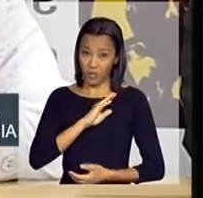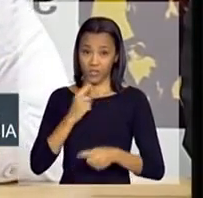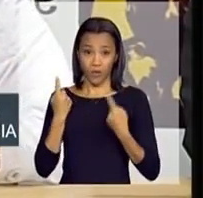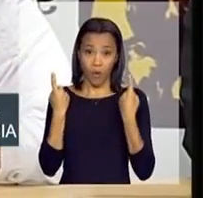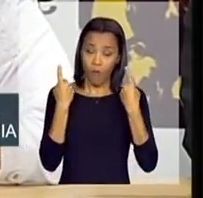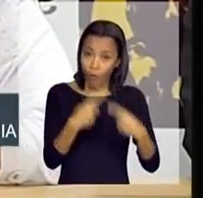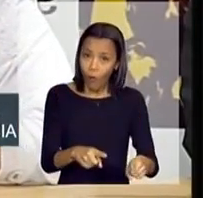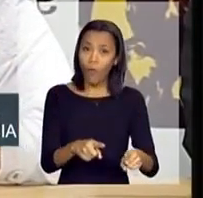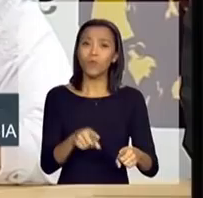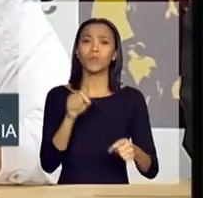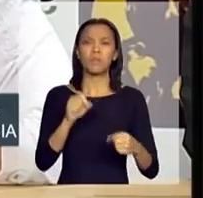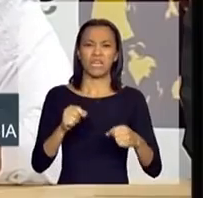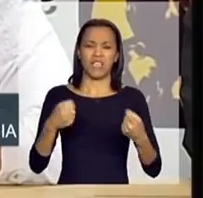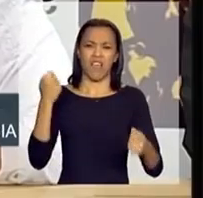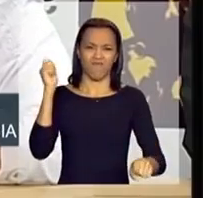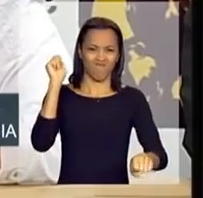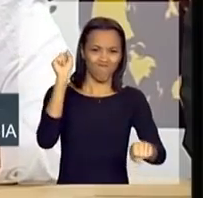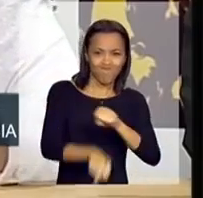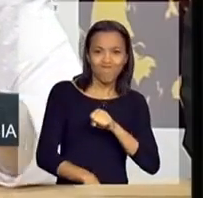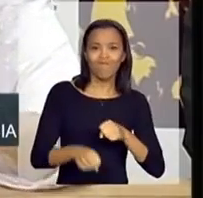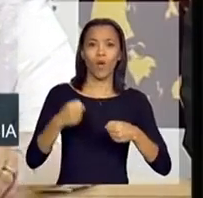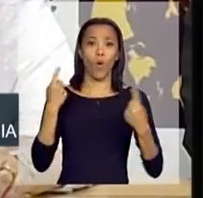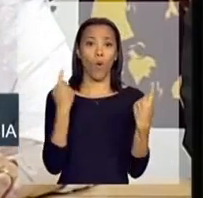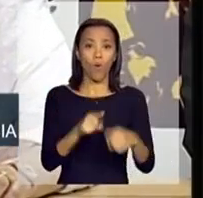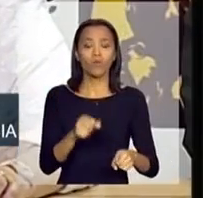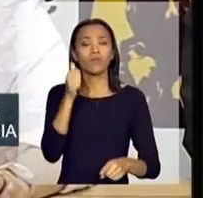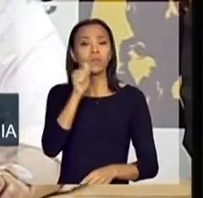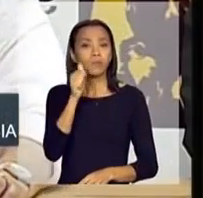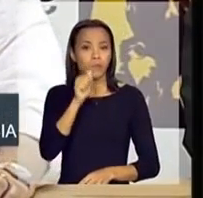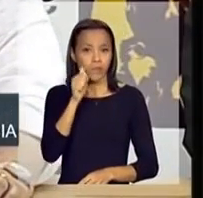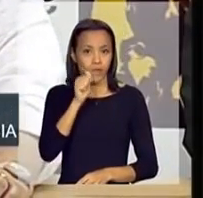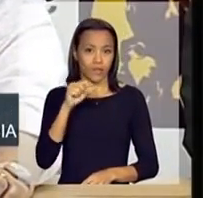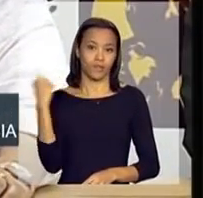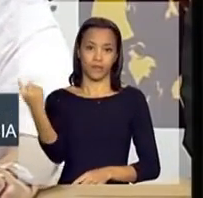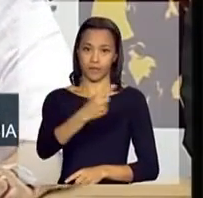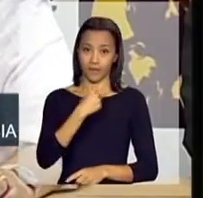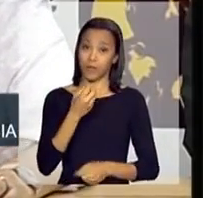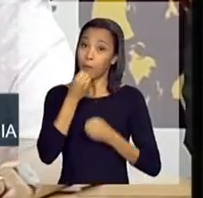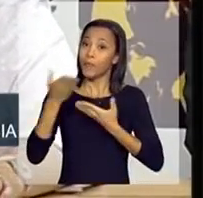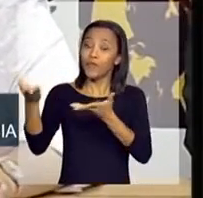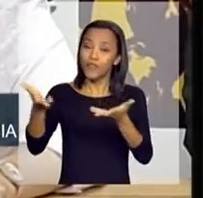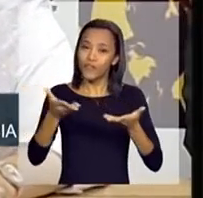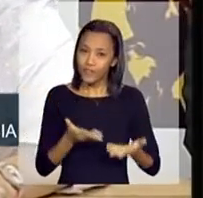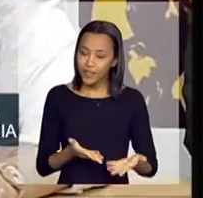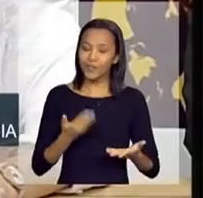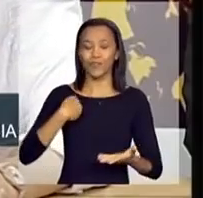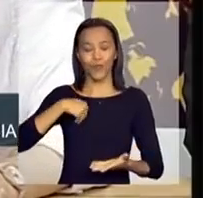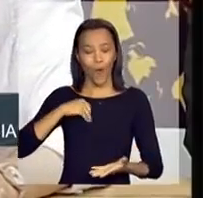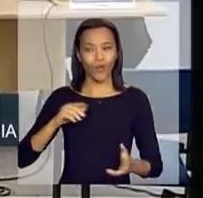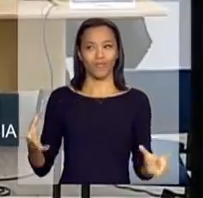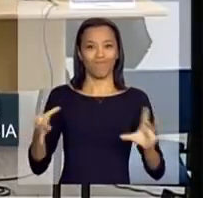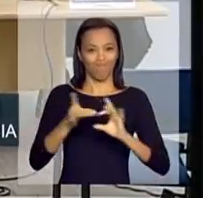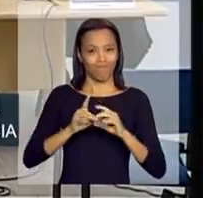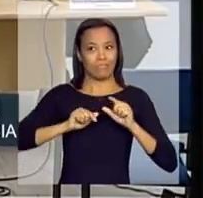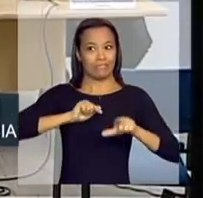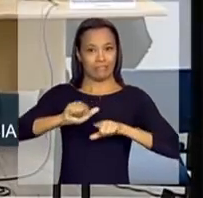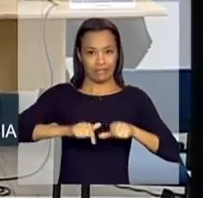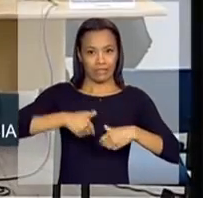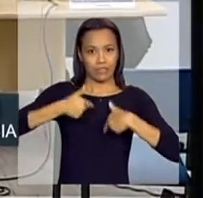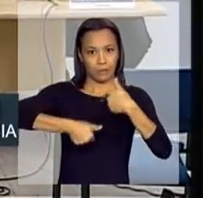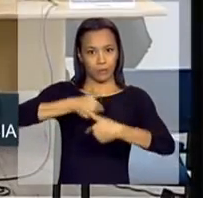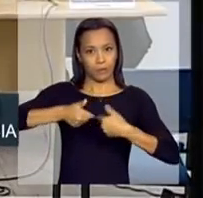enfrentamento à violência contra as mulheres. Sejam muito bem-vindos e teremos muito trabalho pela frente,